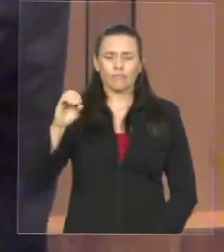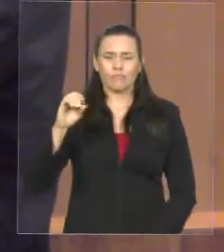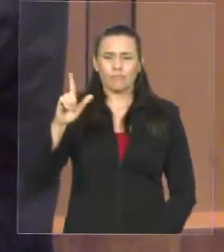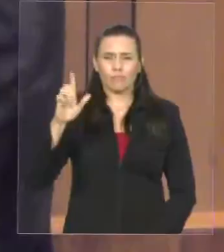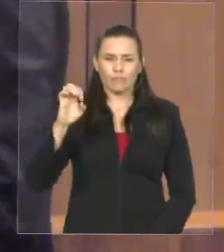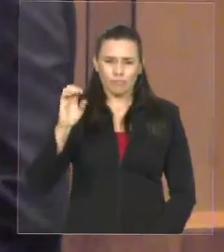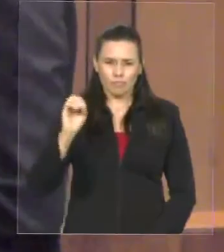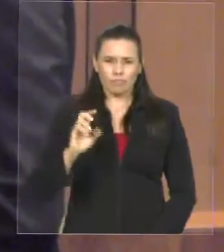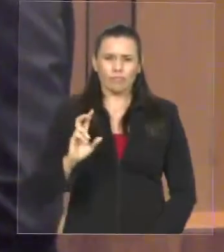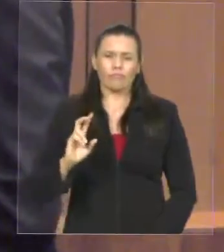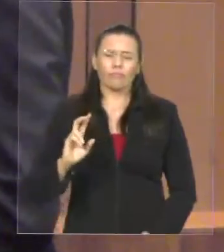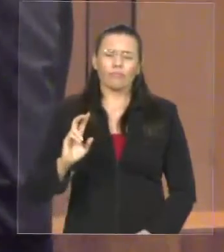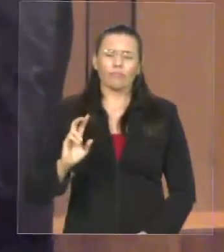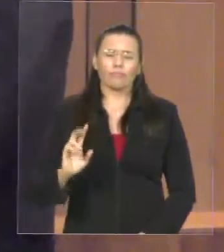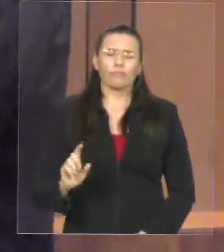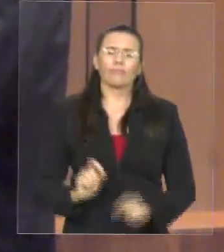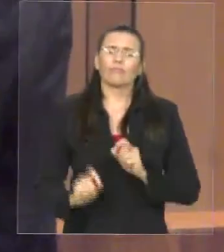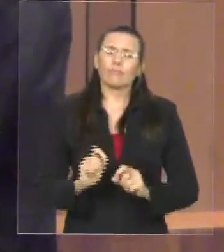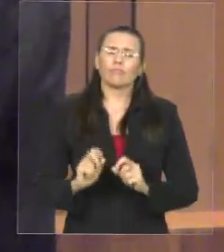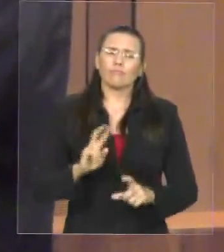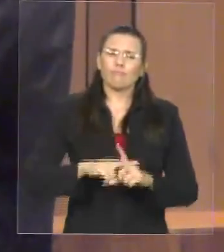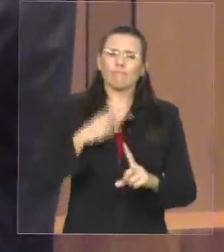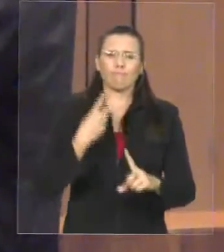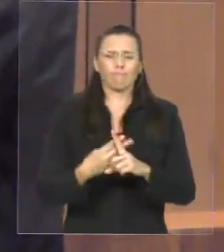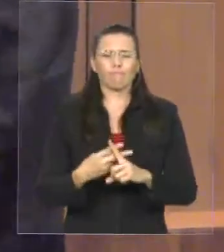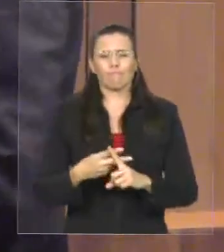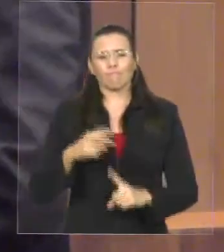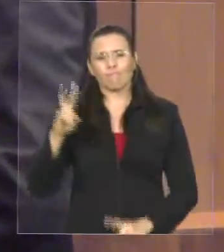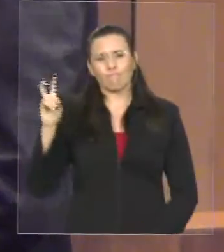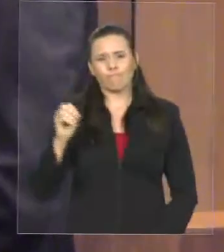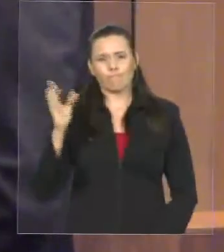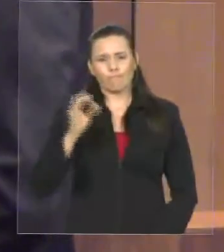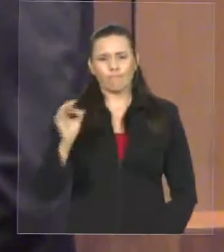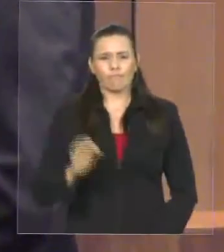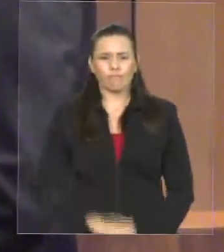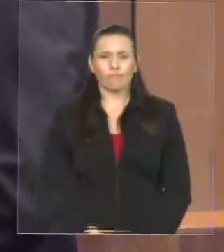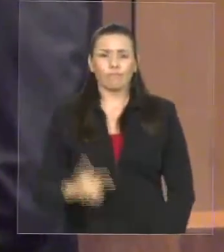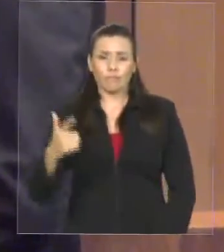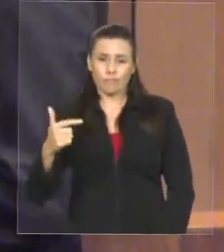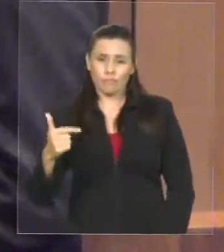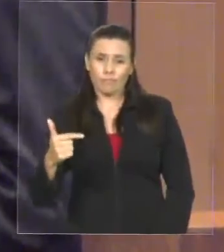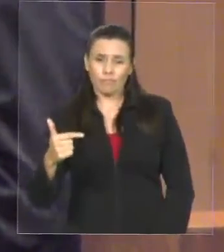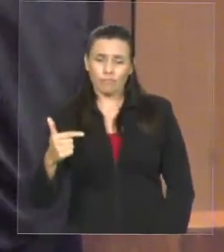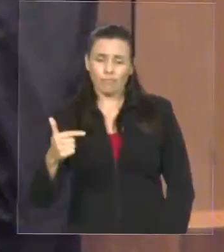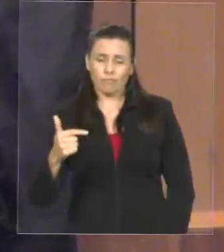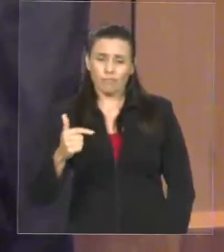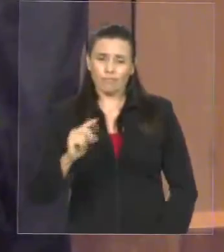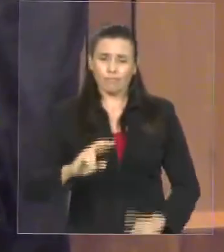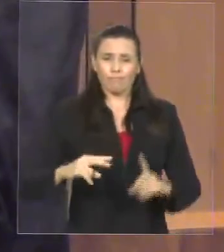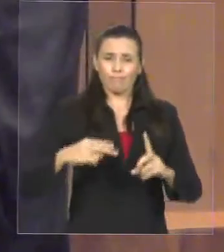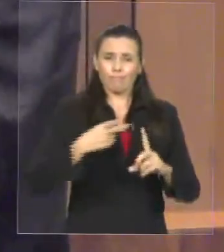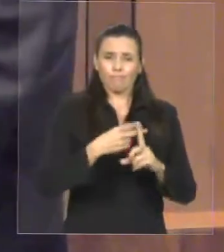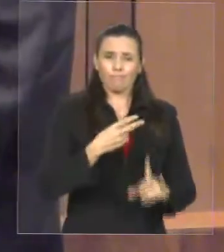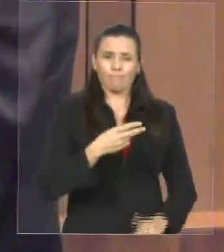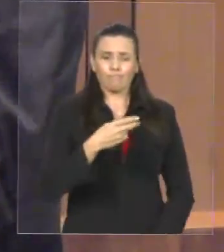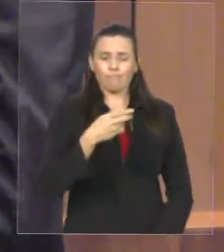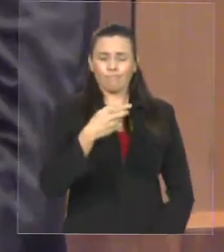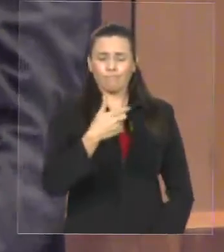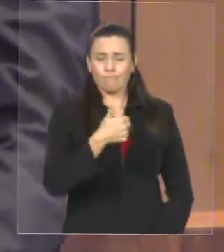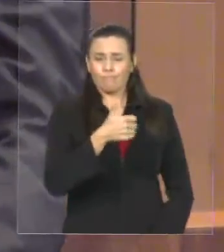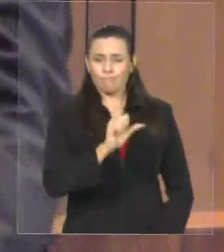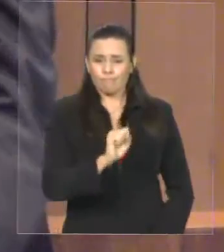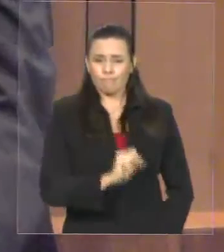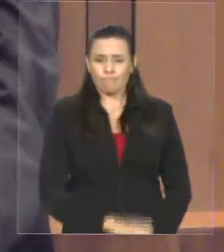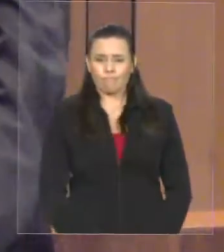aumentará 50%, de 12% para 18%. E esse óleo combustível com baixo teor de